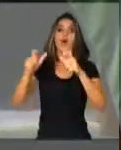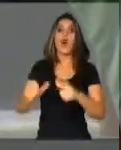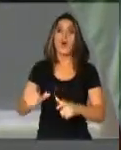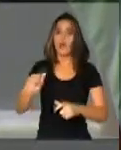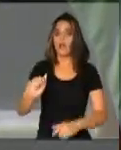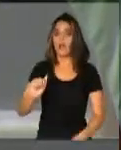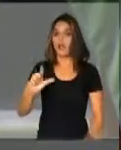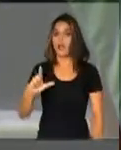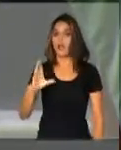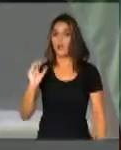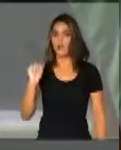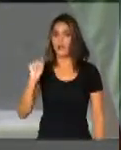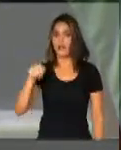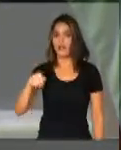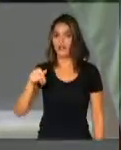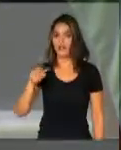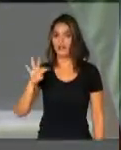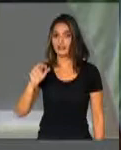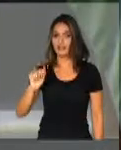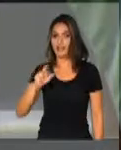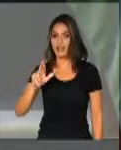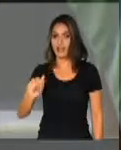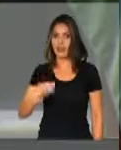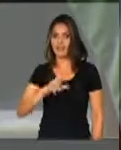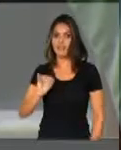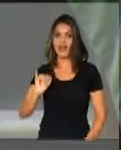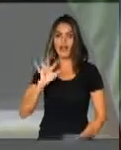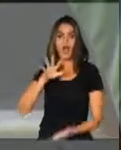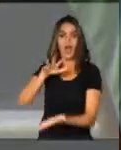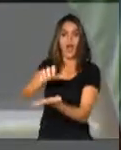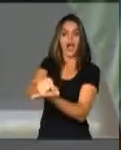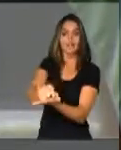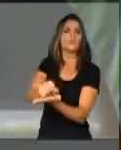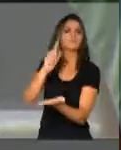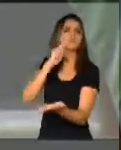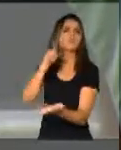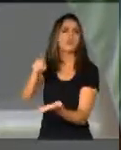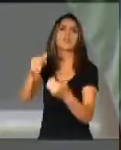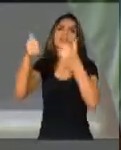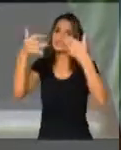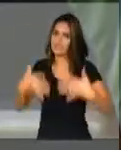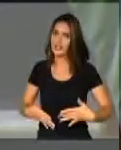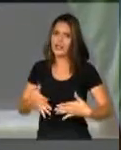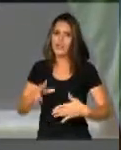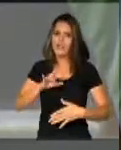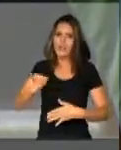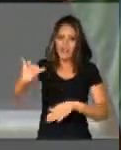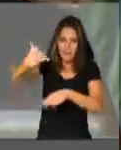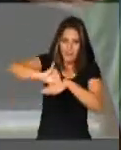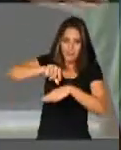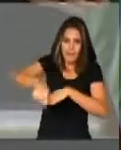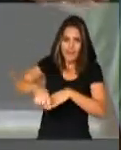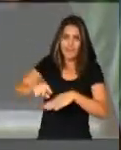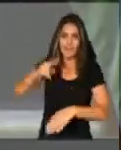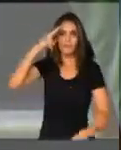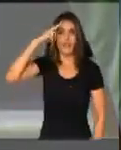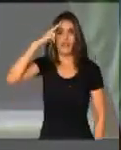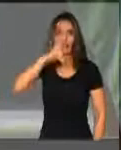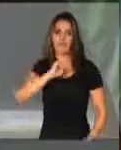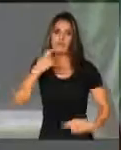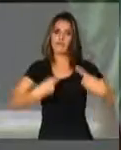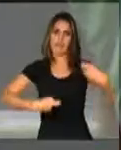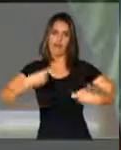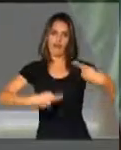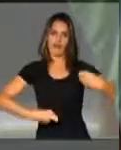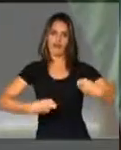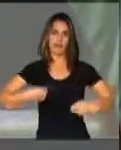será ocupada pelos Estados Unidos precisa ser esclarecido. Se for para implantar uma base militar, terá guerra.